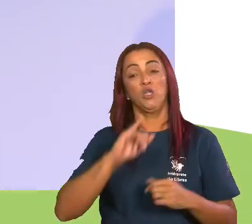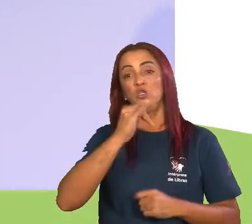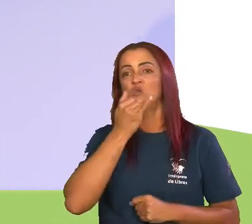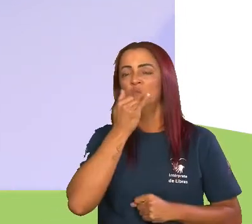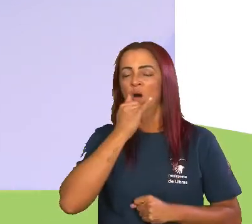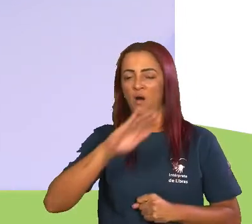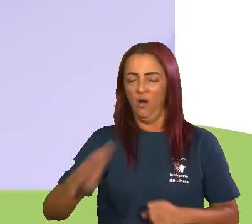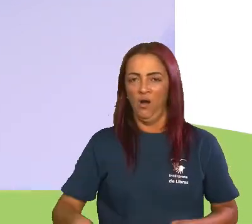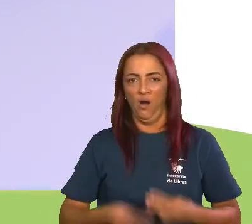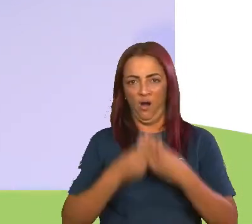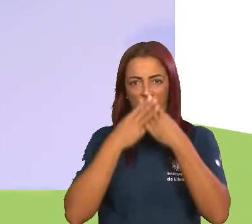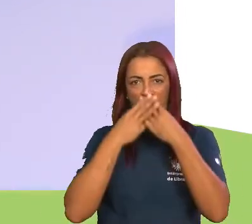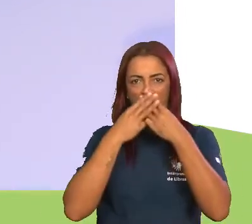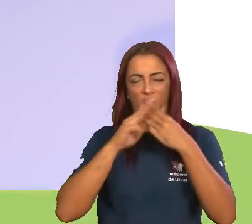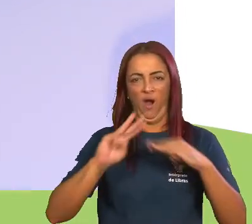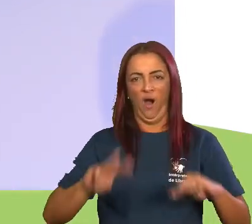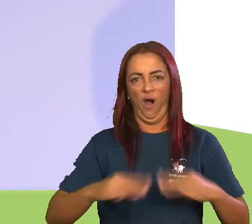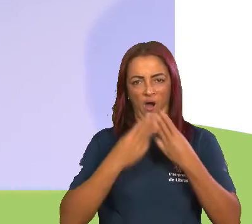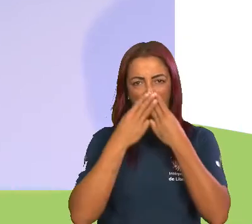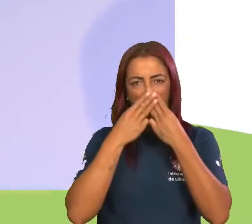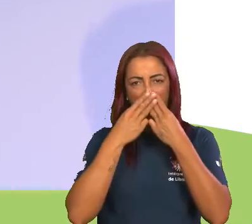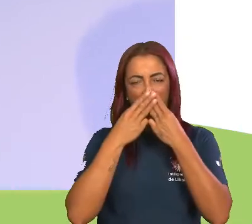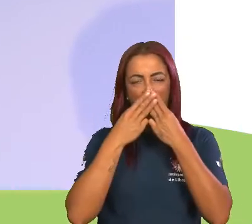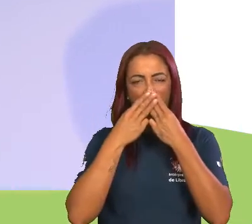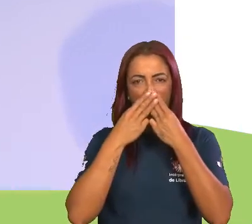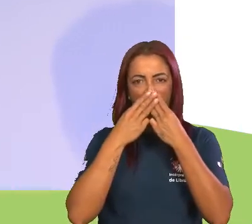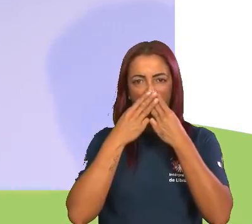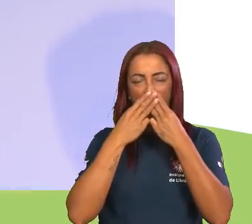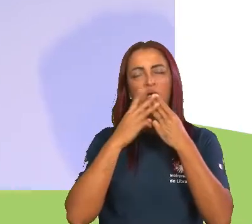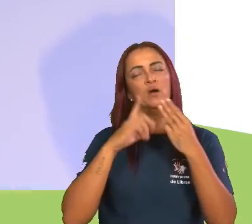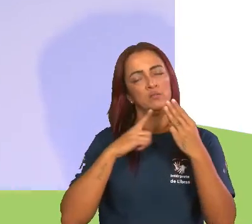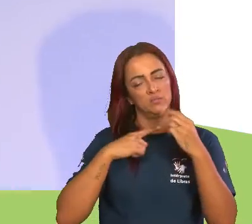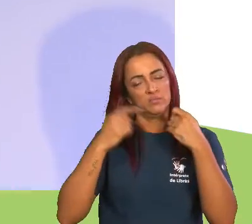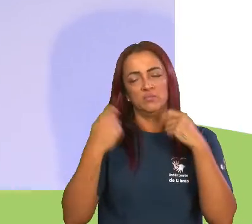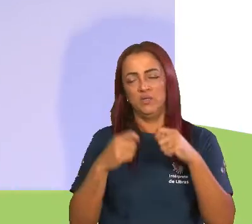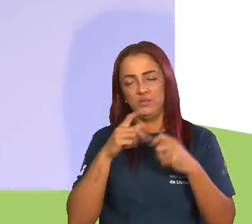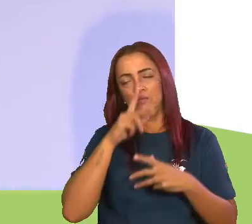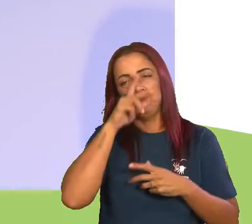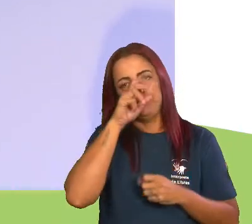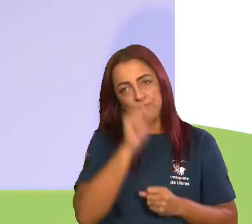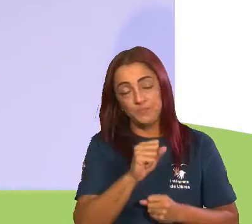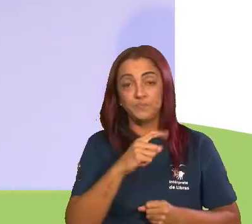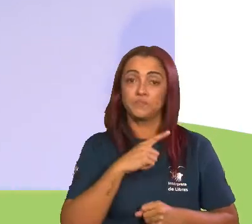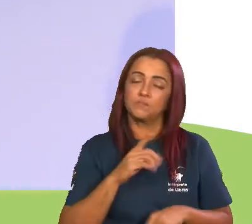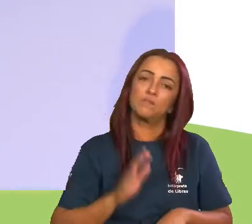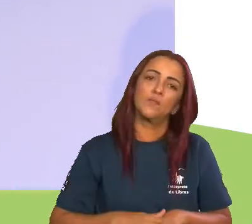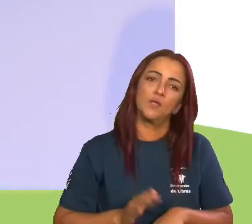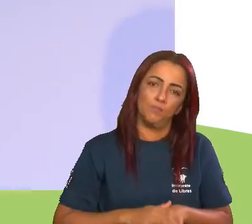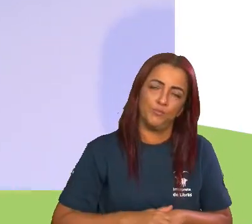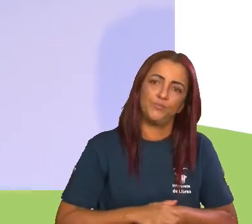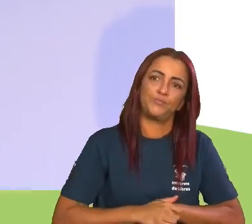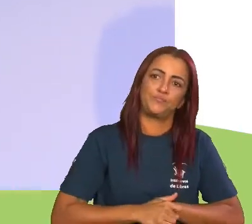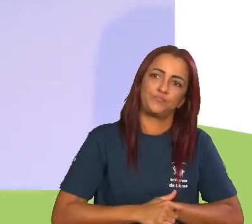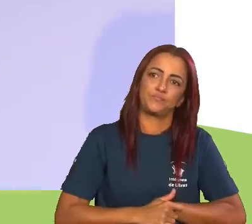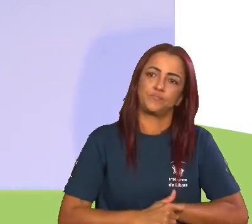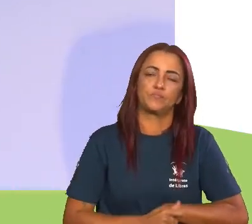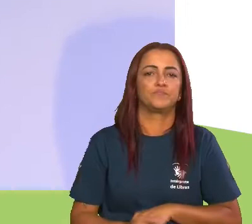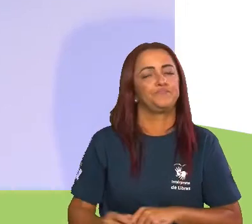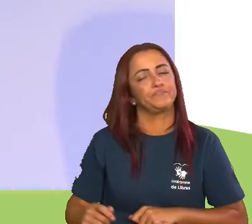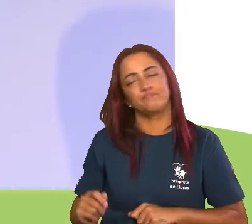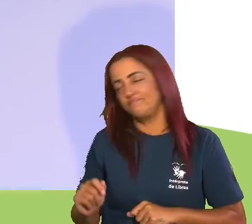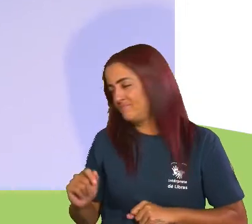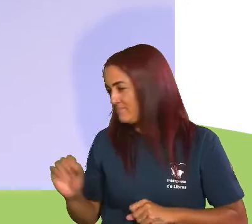né, essa nação enquanto etnia, essa nação que precisa se fortalecer a todo tempo da